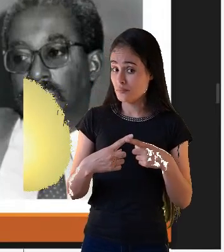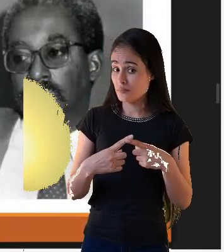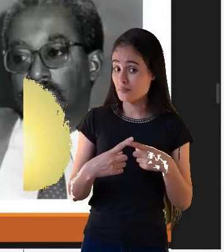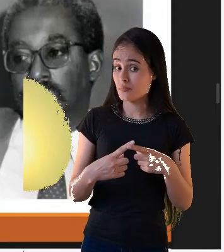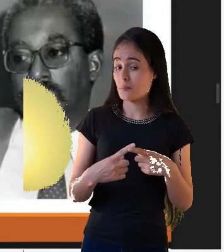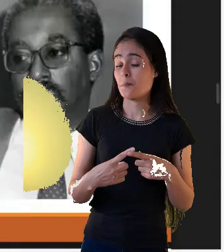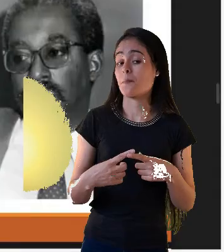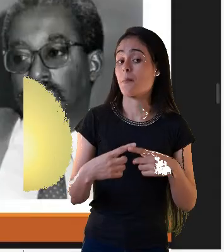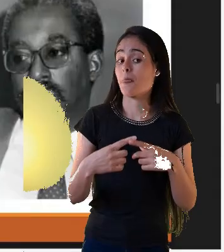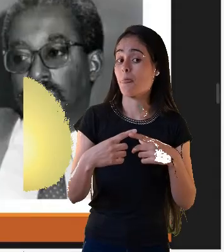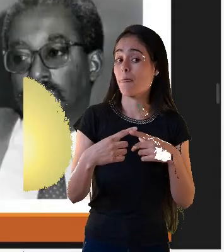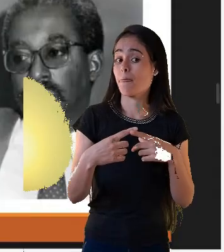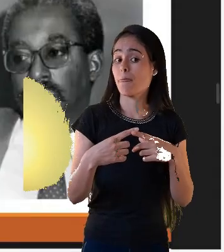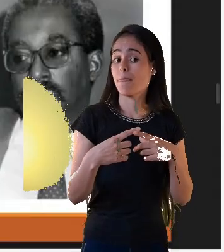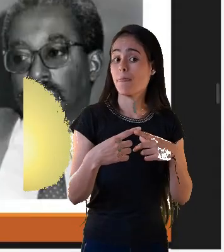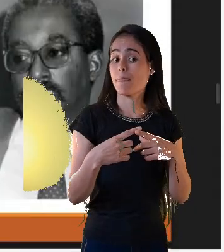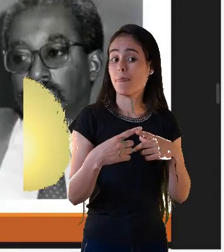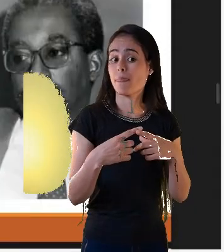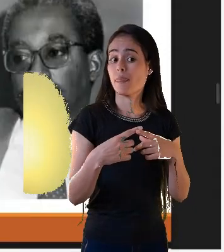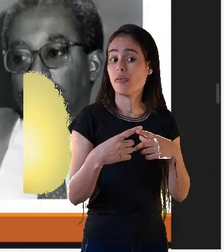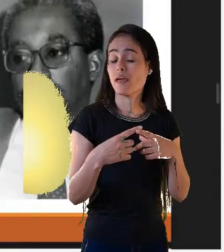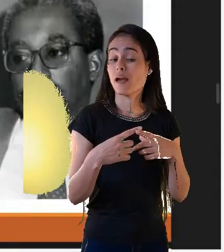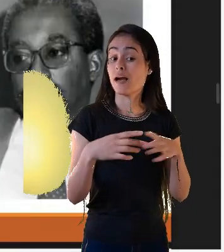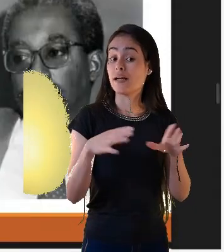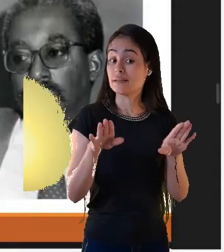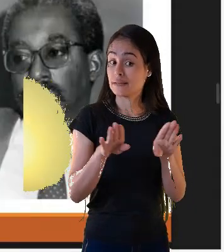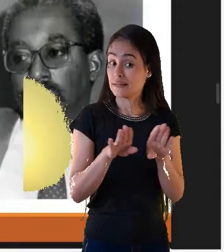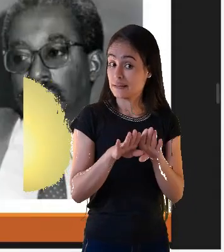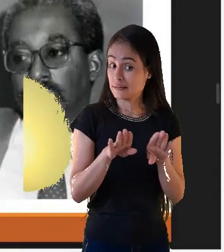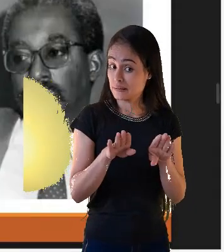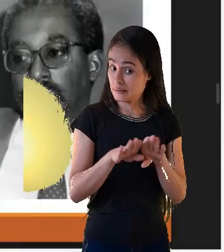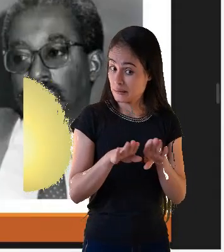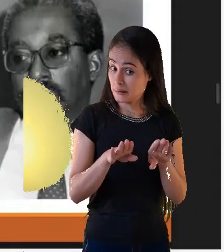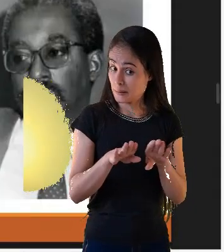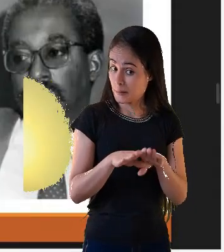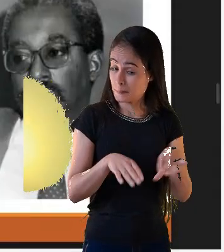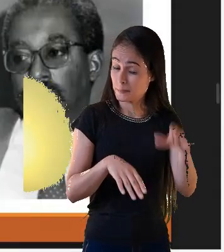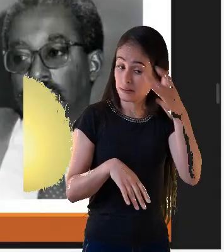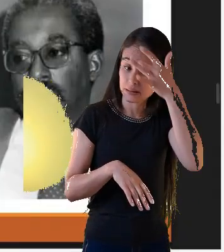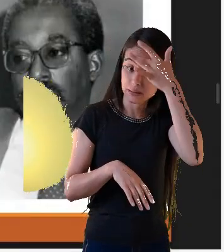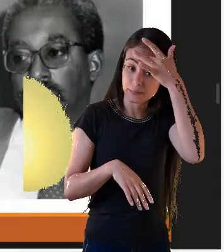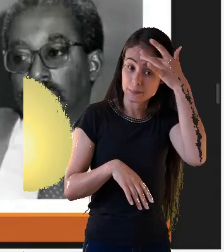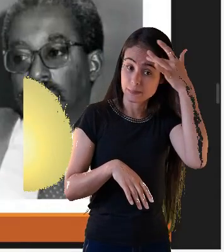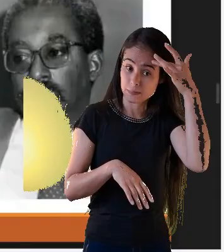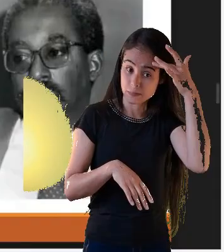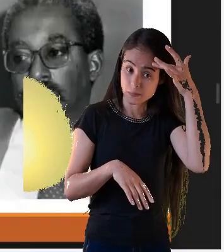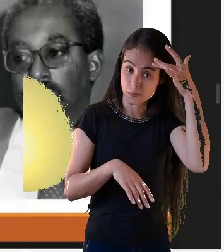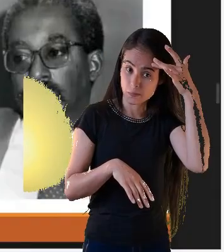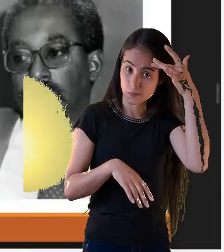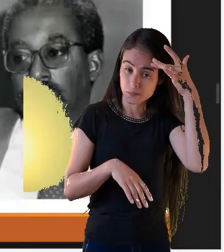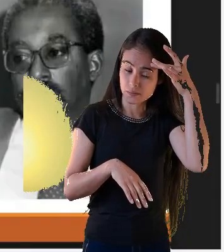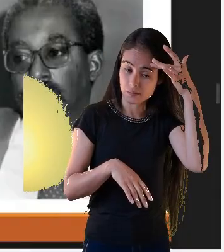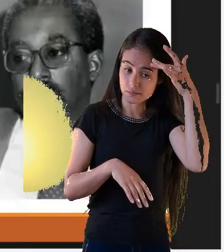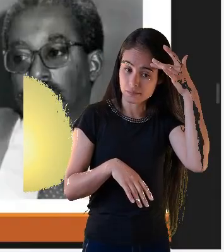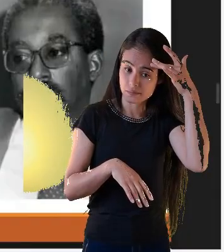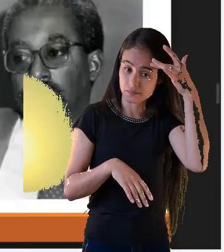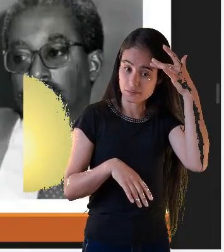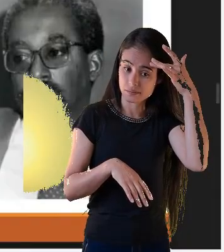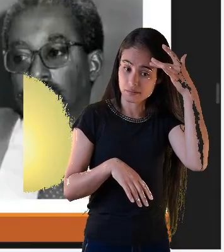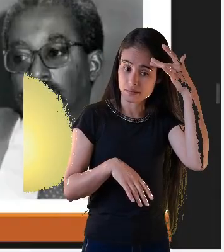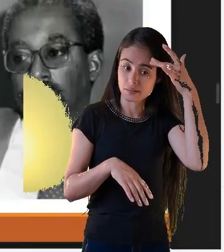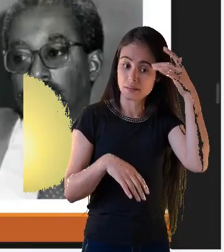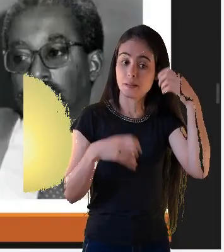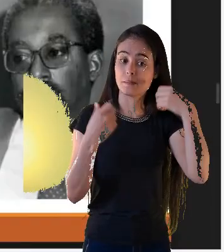sobre religião, né? Que também é muito importante, porque hoje a gente